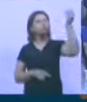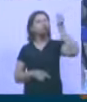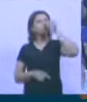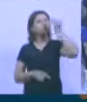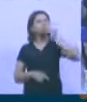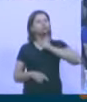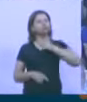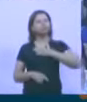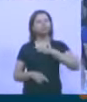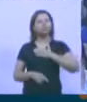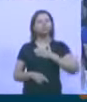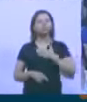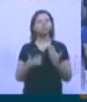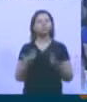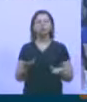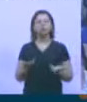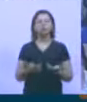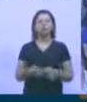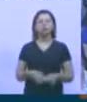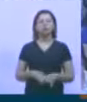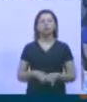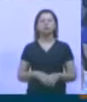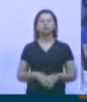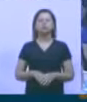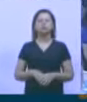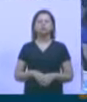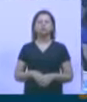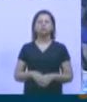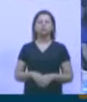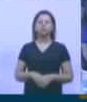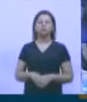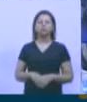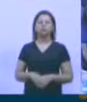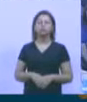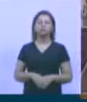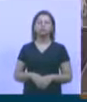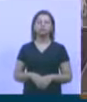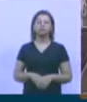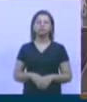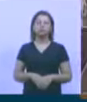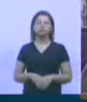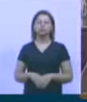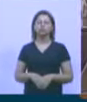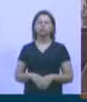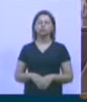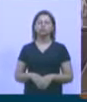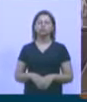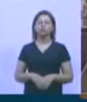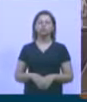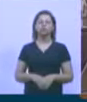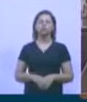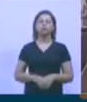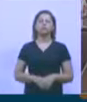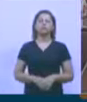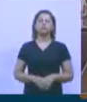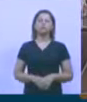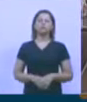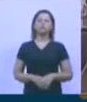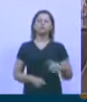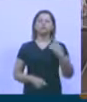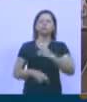abandonou? And we have seen that is what is the greatest emotional burden of every human being. E a